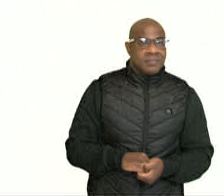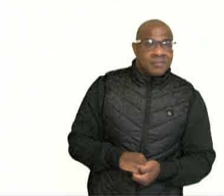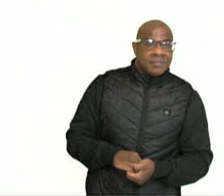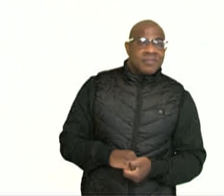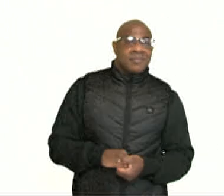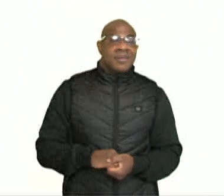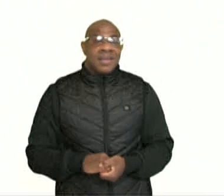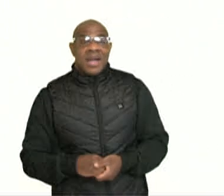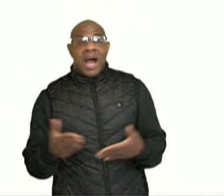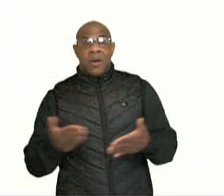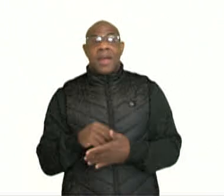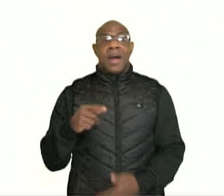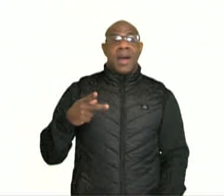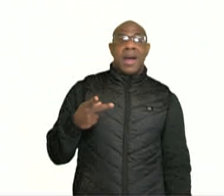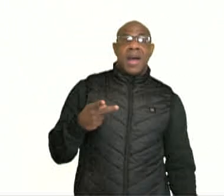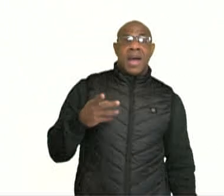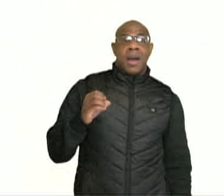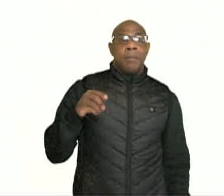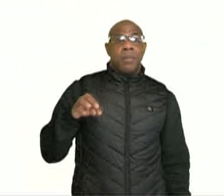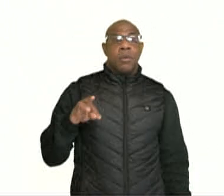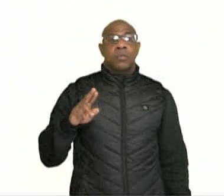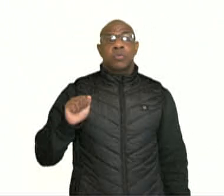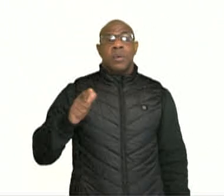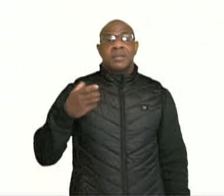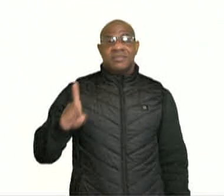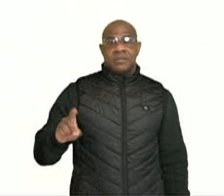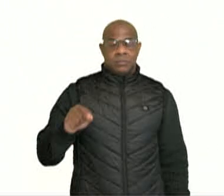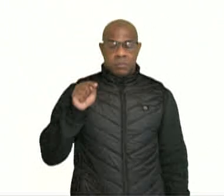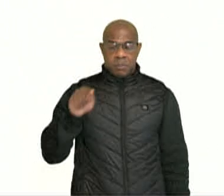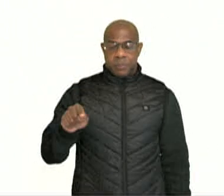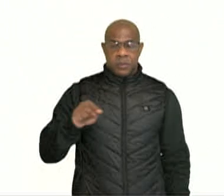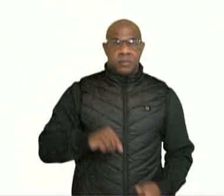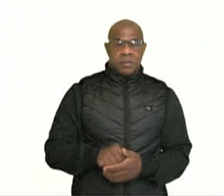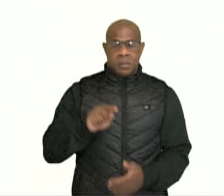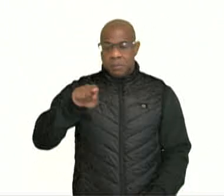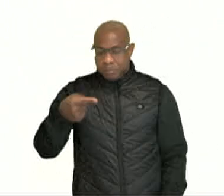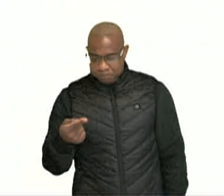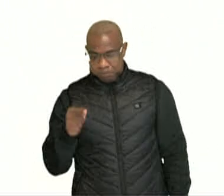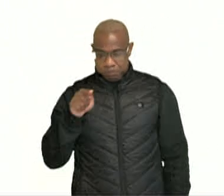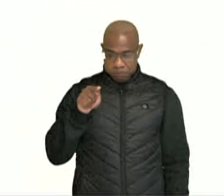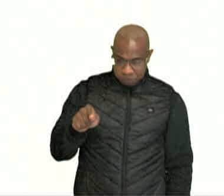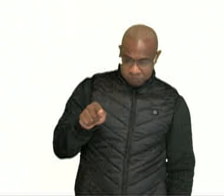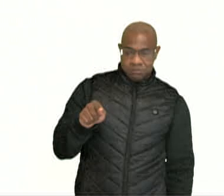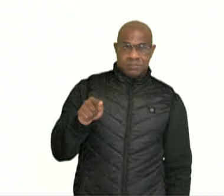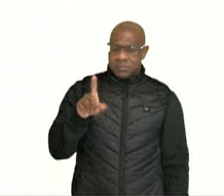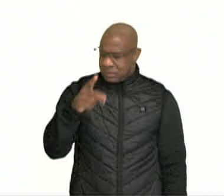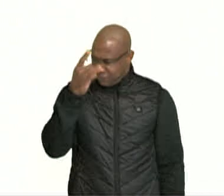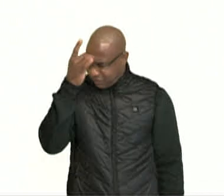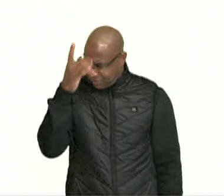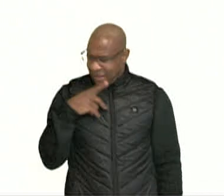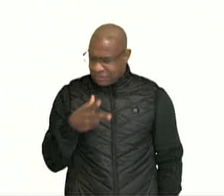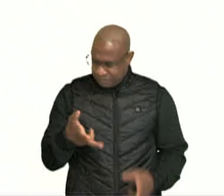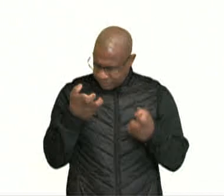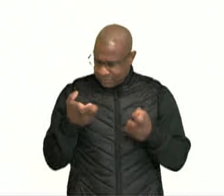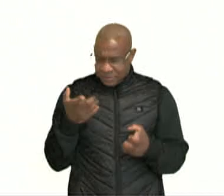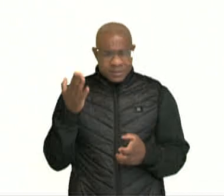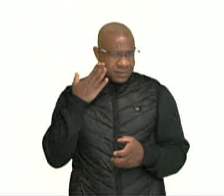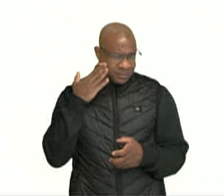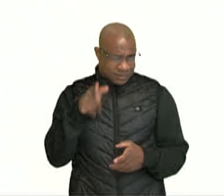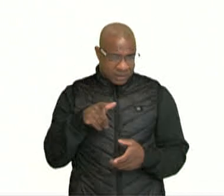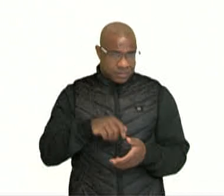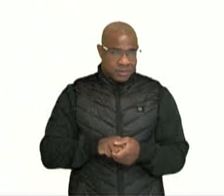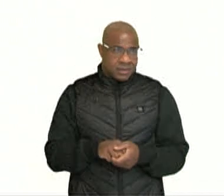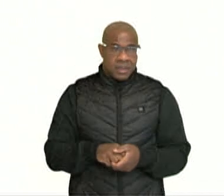e a pontuação. Você tem facilidade em pontuar? Colocar vírgula, ponto? Você tem essa facilidade? Não